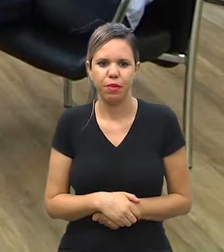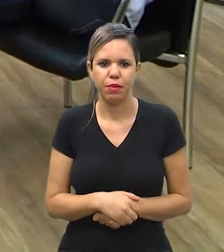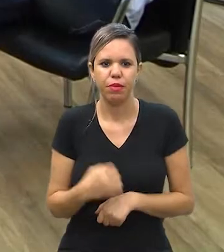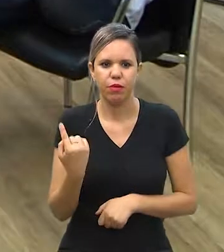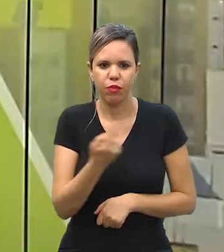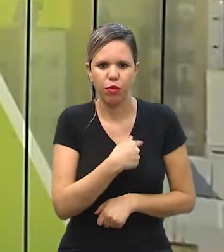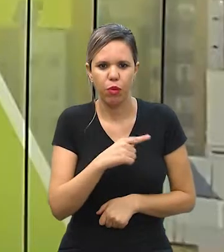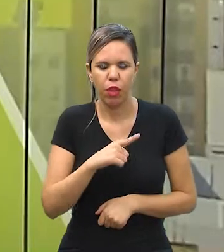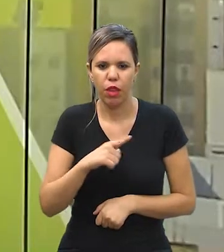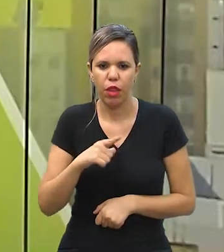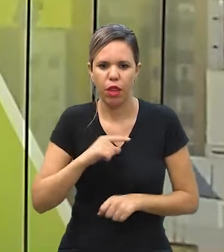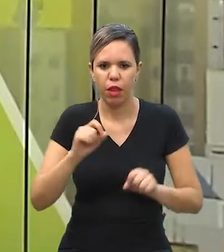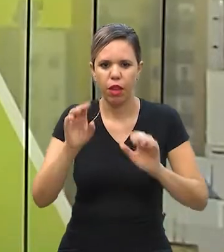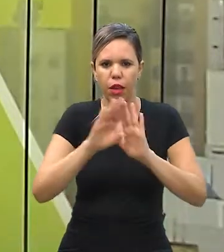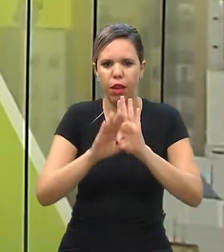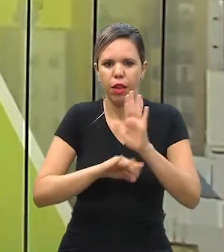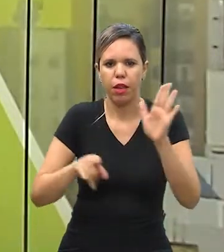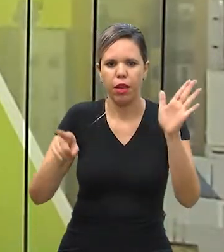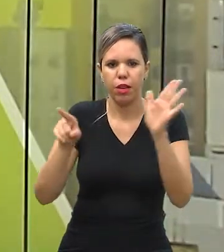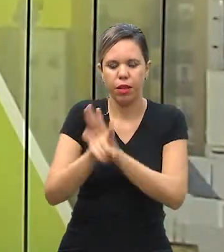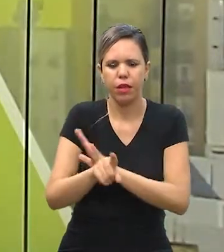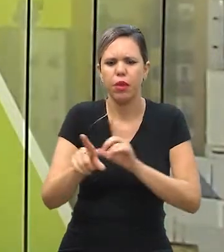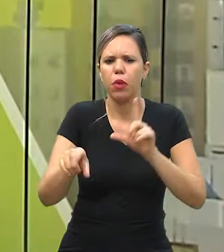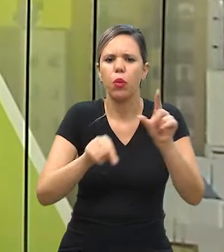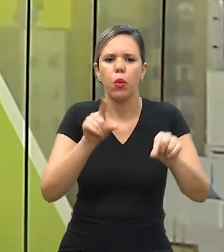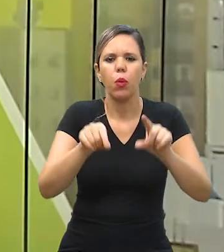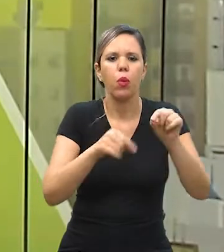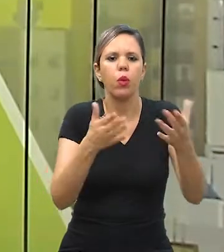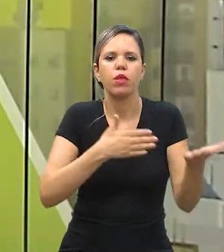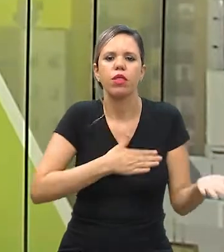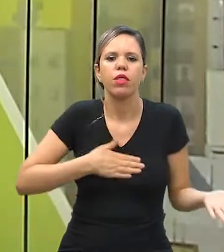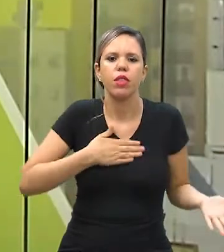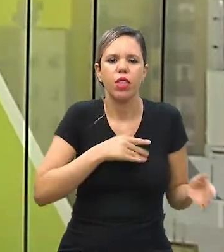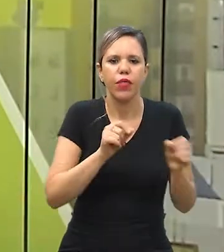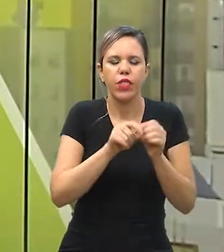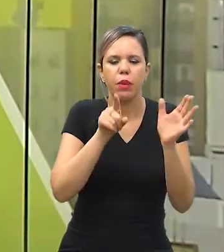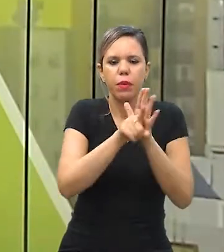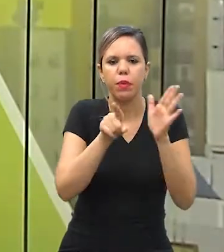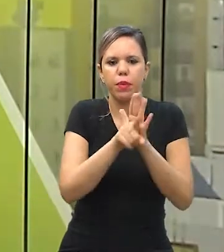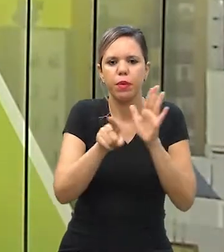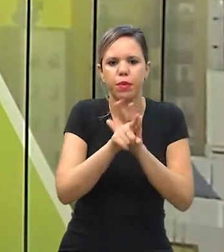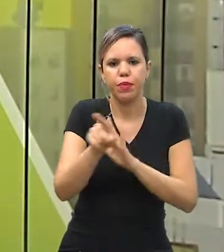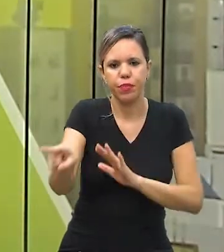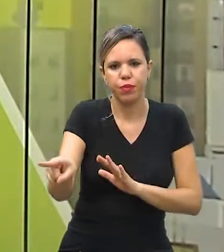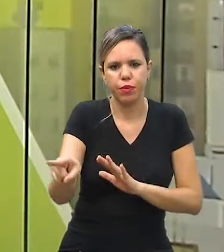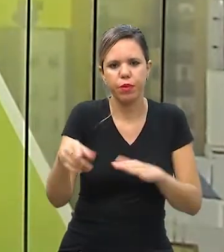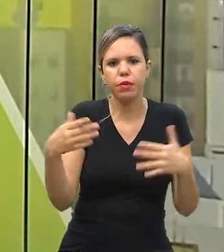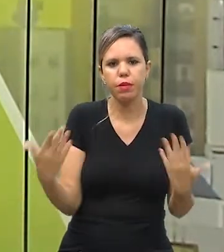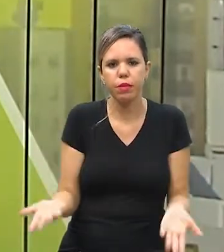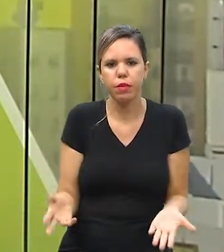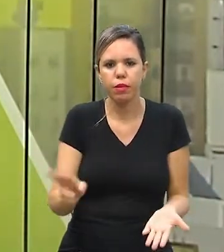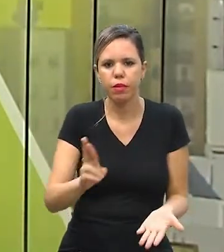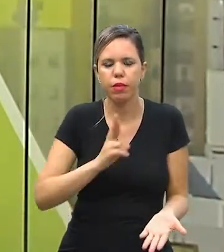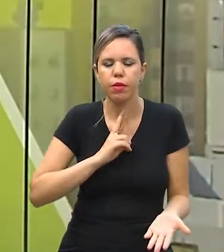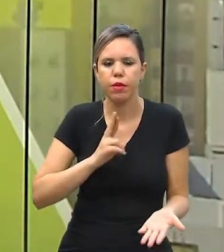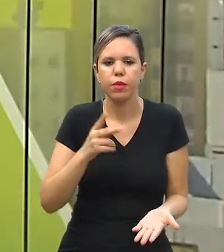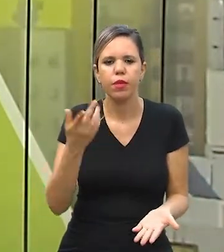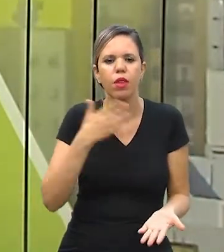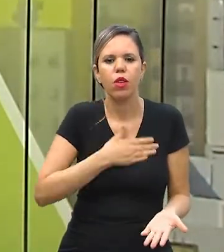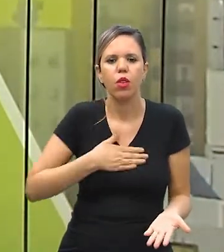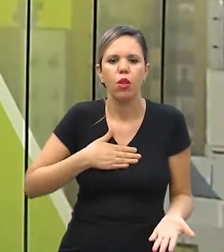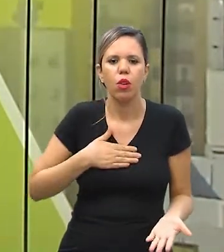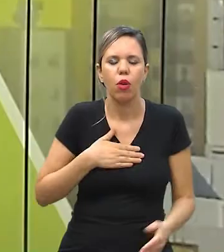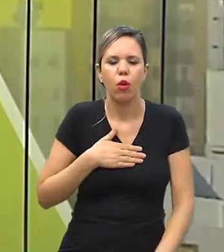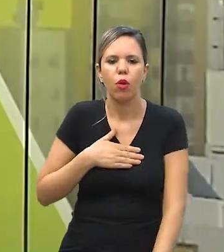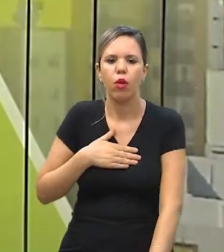Nós temos um quadro aqui no nosso programa que chama Preferências, que eu vou fazer algumas perguntas para você então e você vai me dizer o que você mais